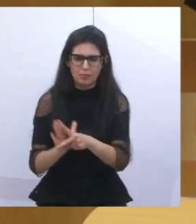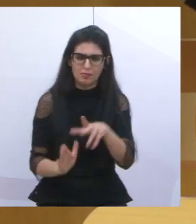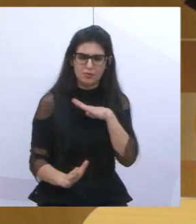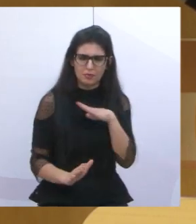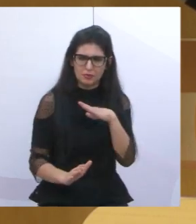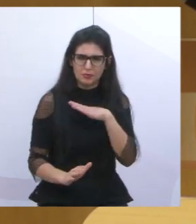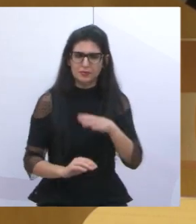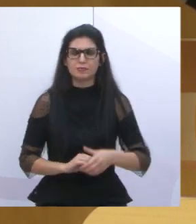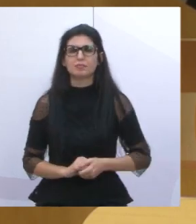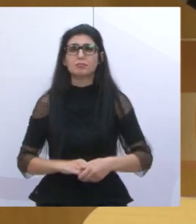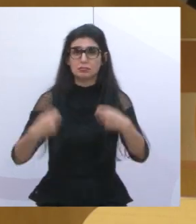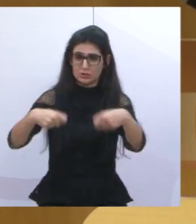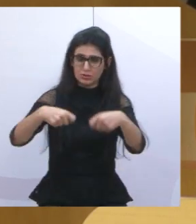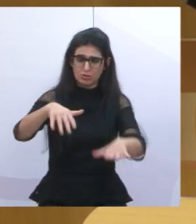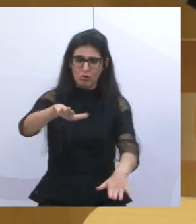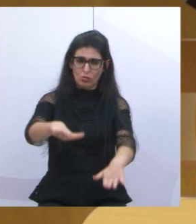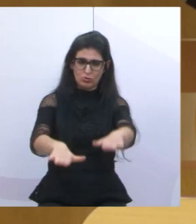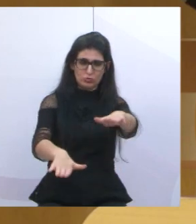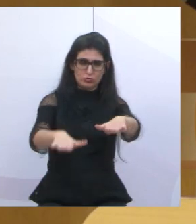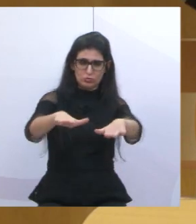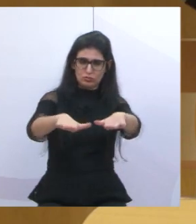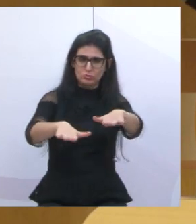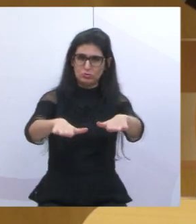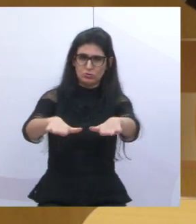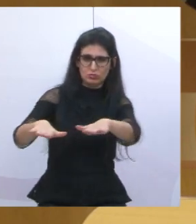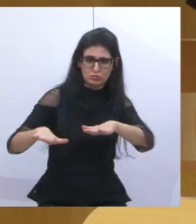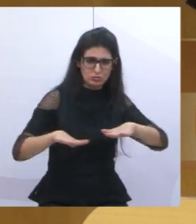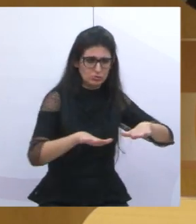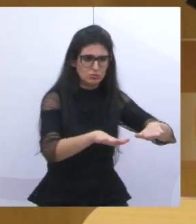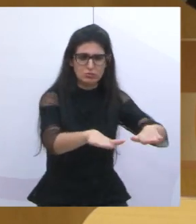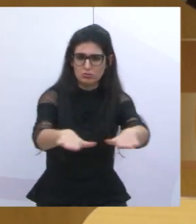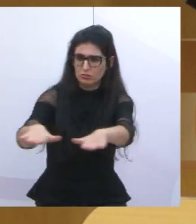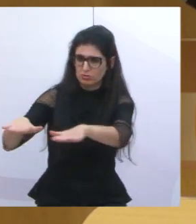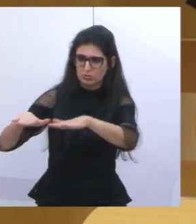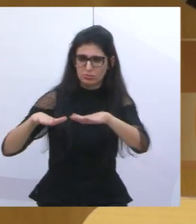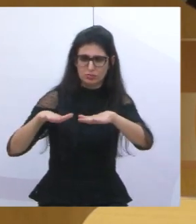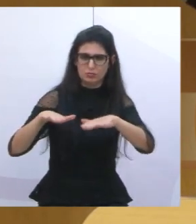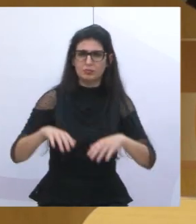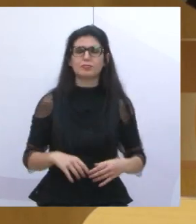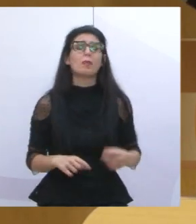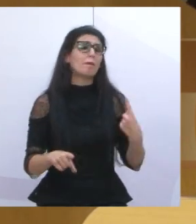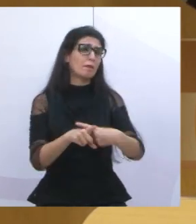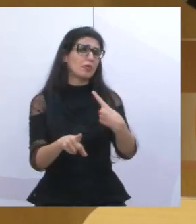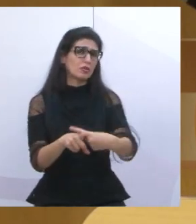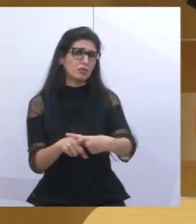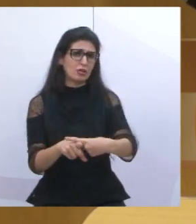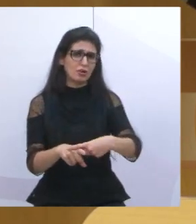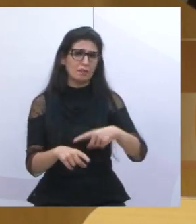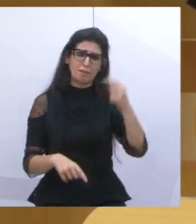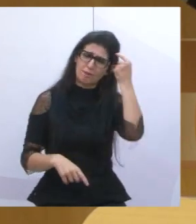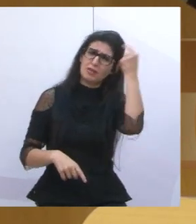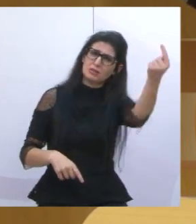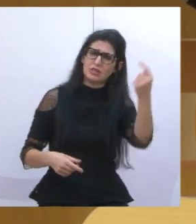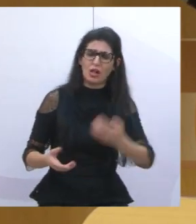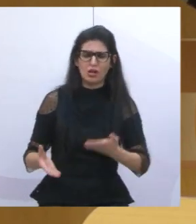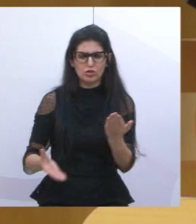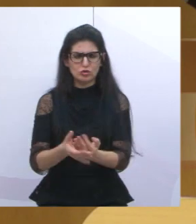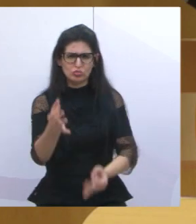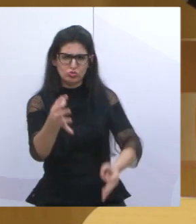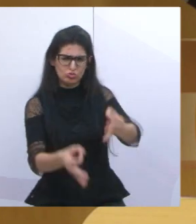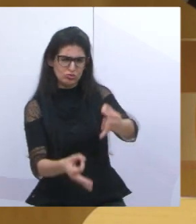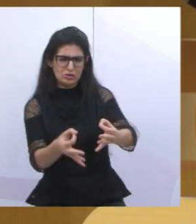razoabilidade, proporcionalidade e economicidade. E aí sim, para vocês terem uma ideia, uma ação para